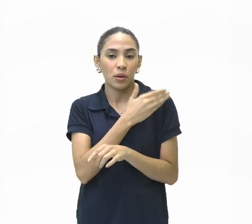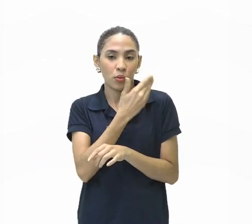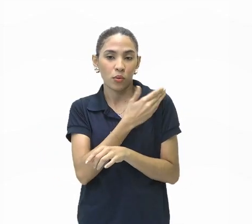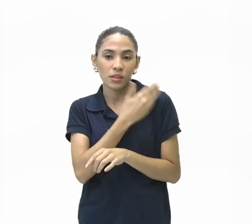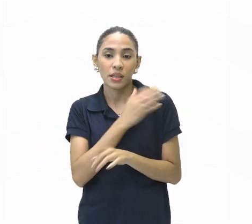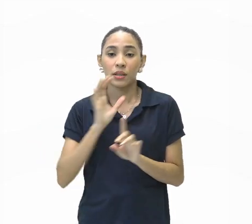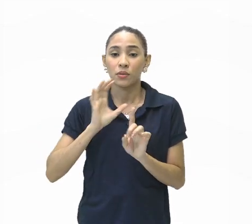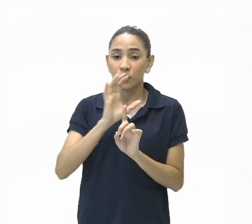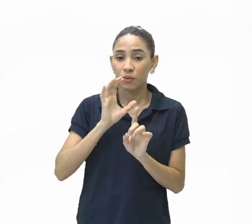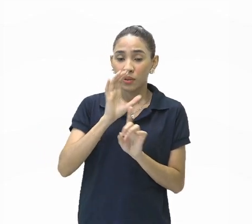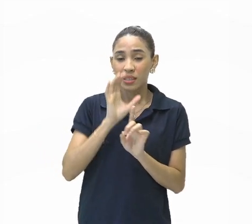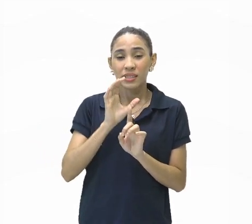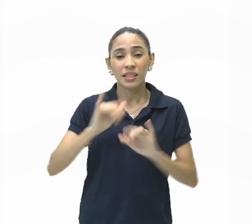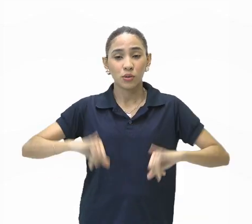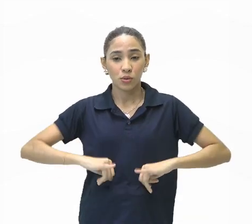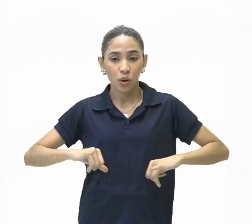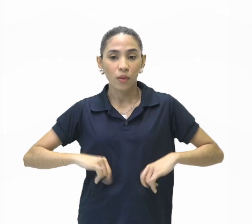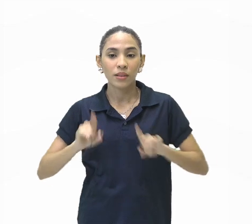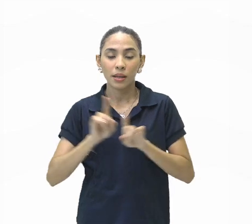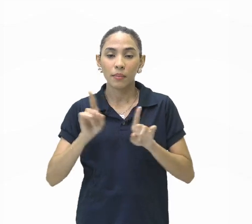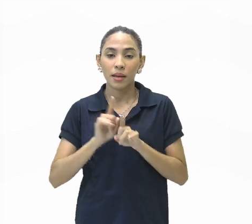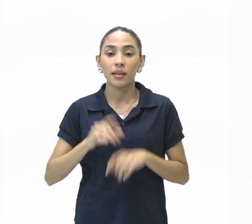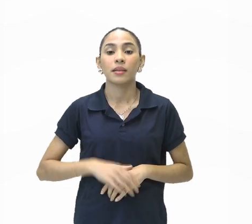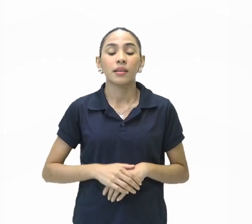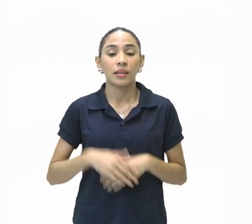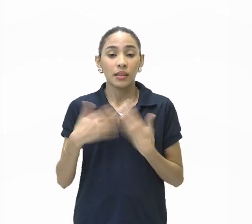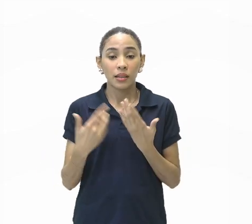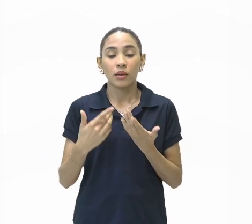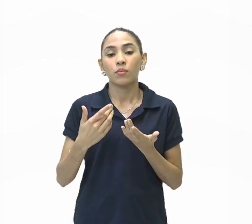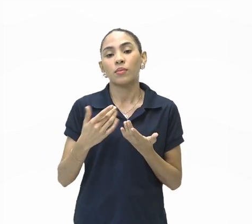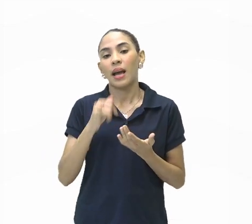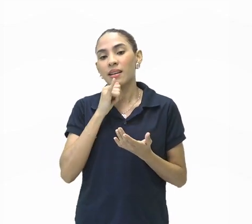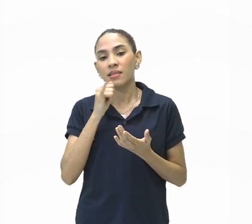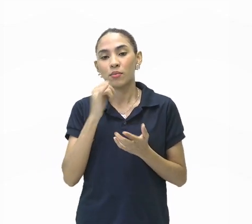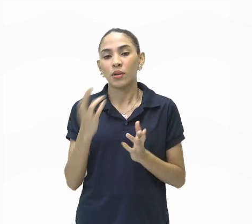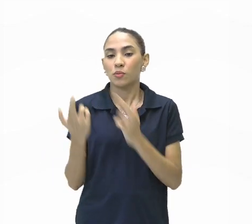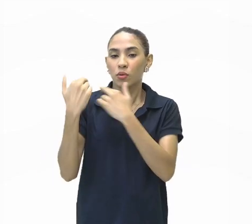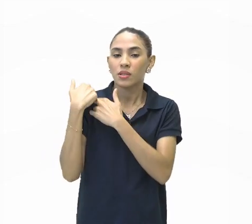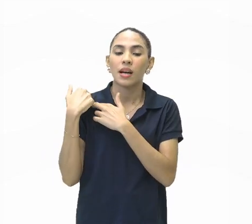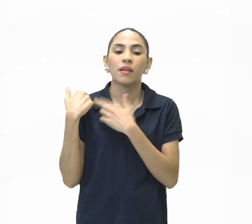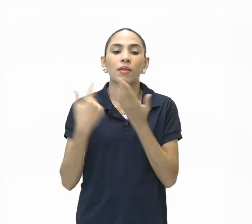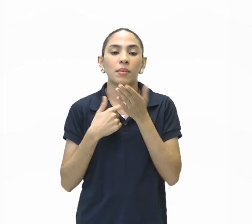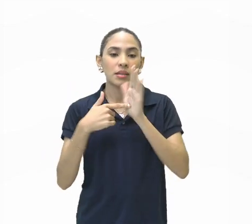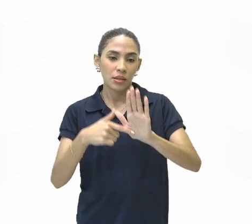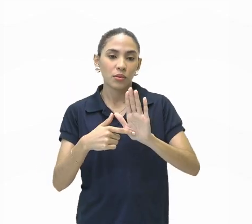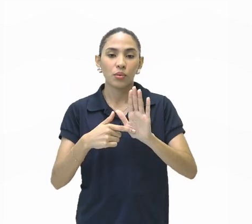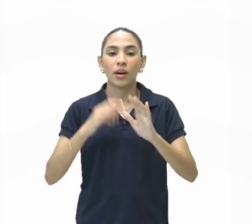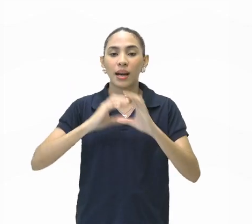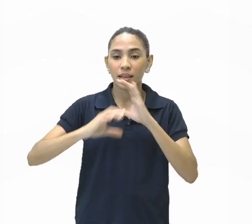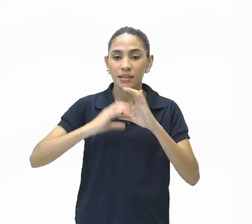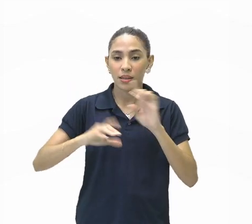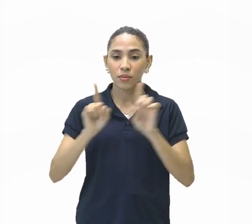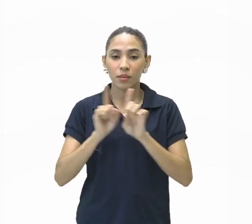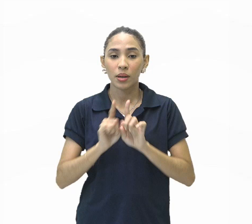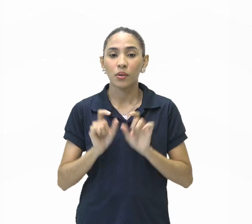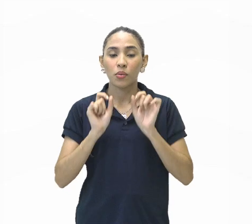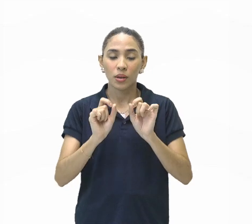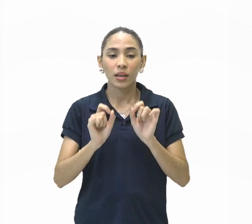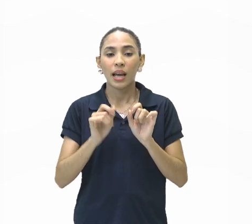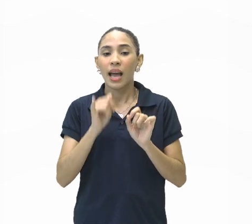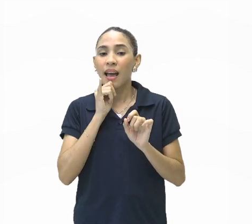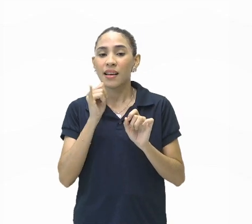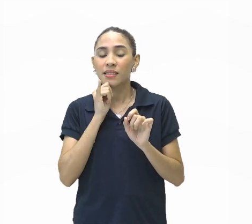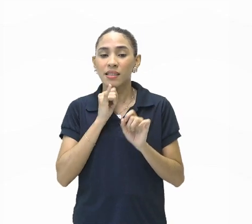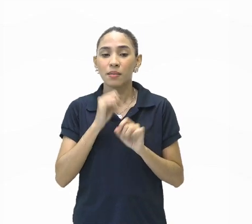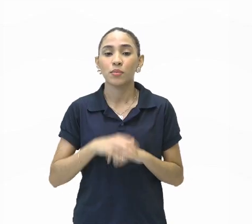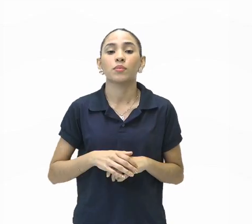sofre constantemente, né? Então, o compositor ali trouxe a letra dessa canção para rebater,